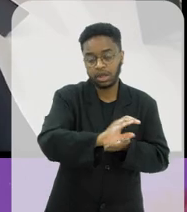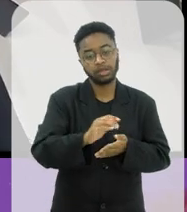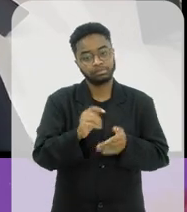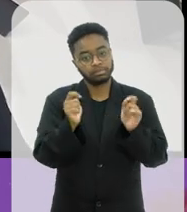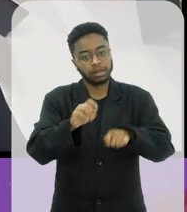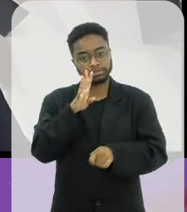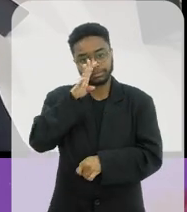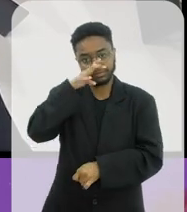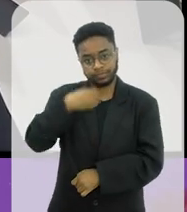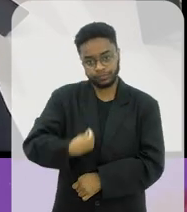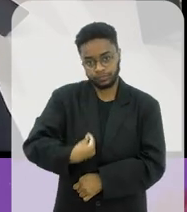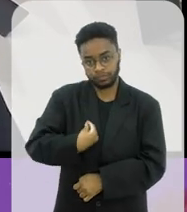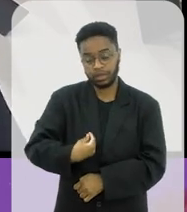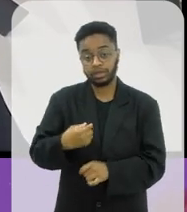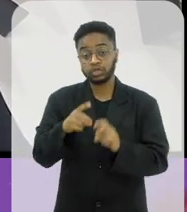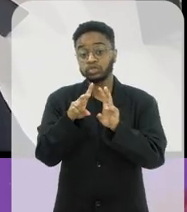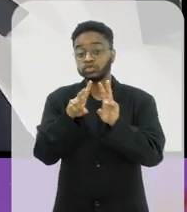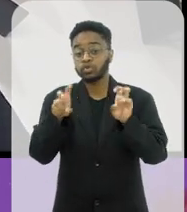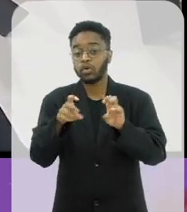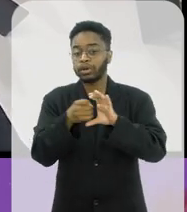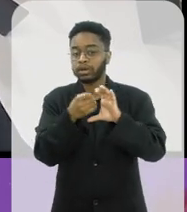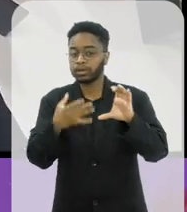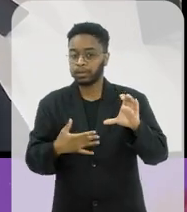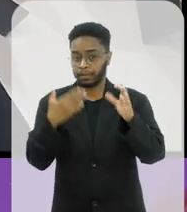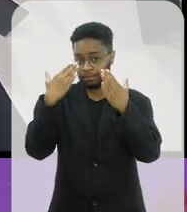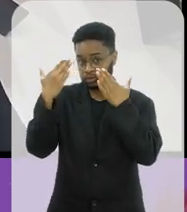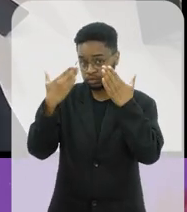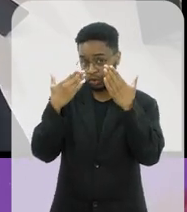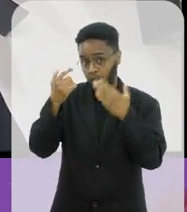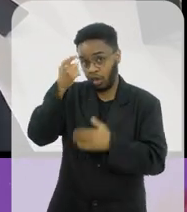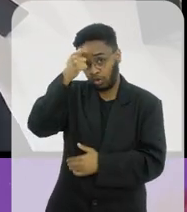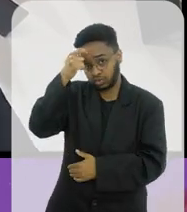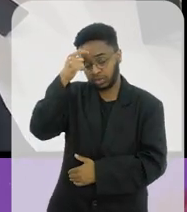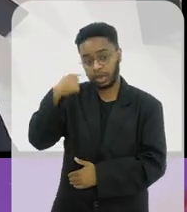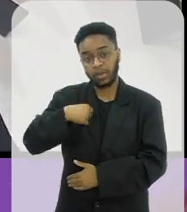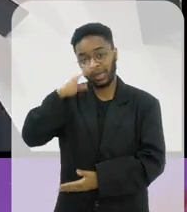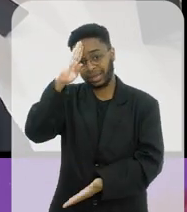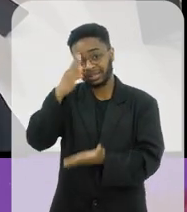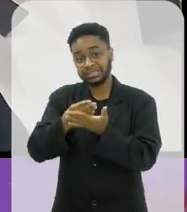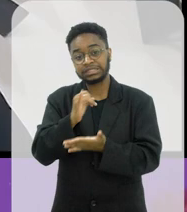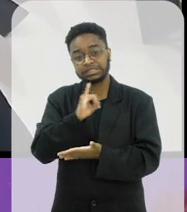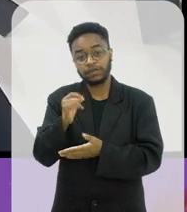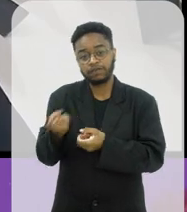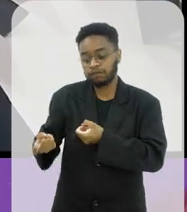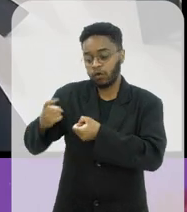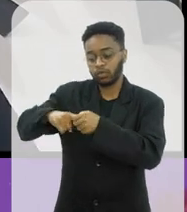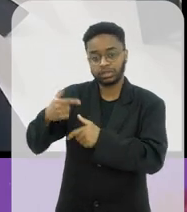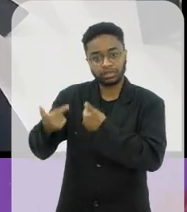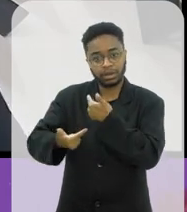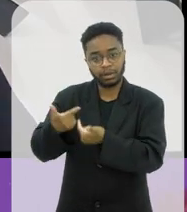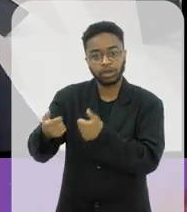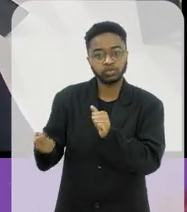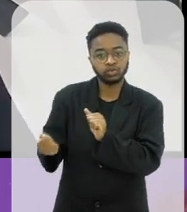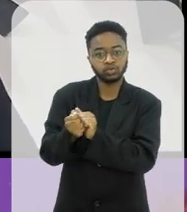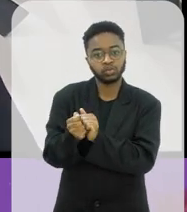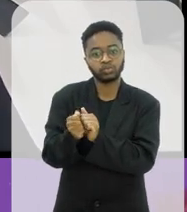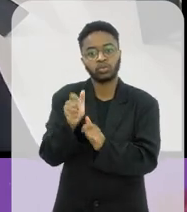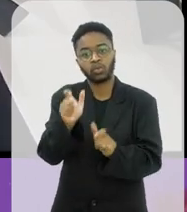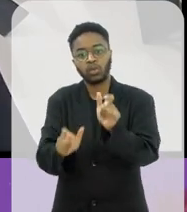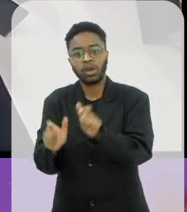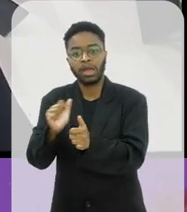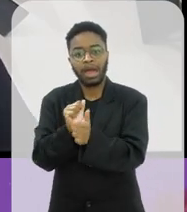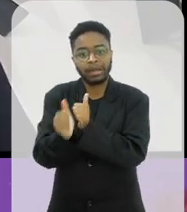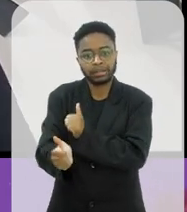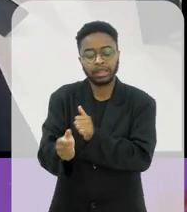sobreviver. Quanto ao aspecto psicológico, eu acho que o convívio, a volta com os companheiros de trabalho, com os